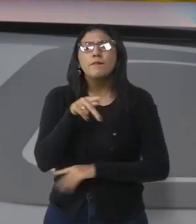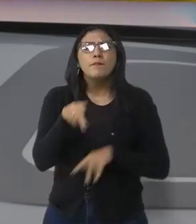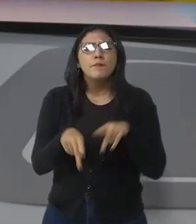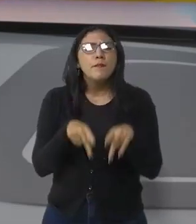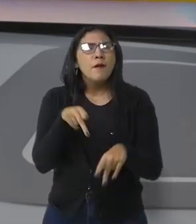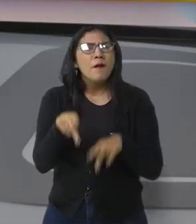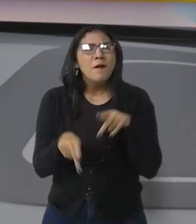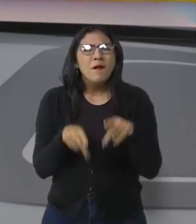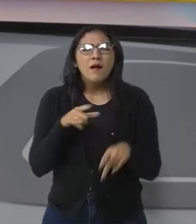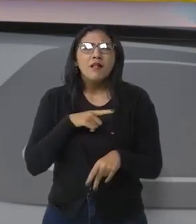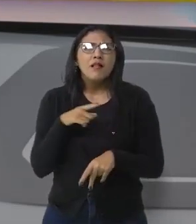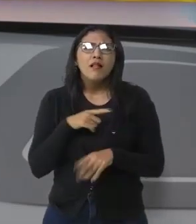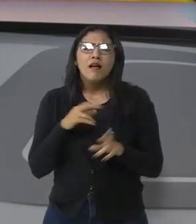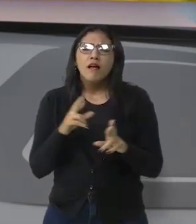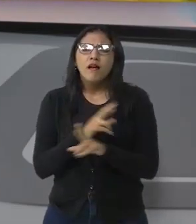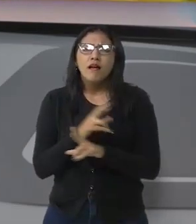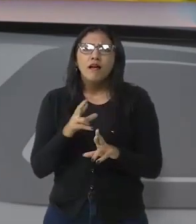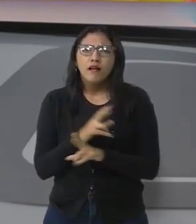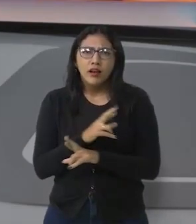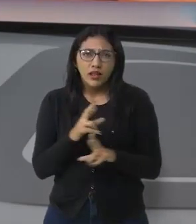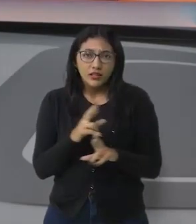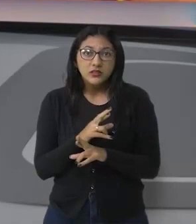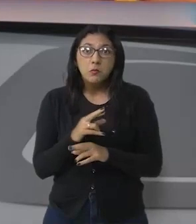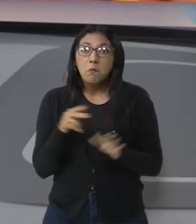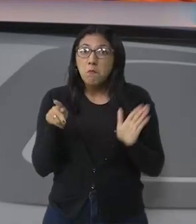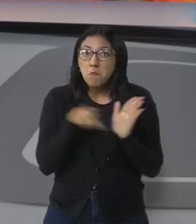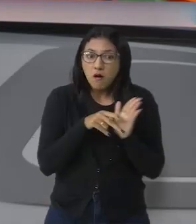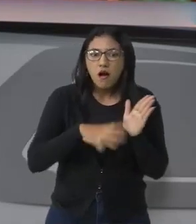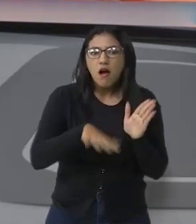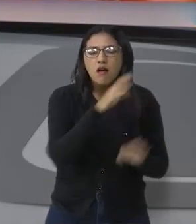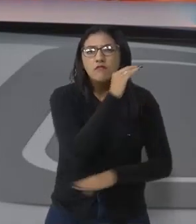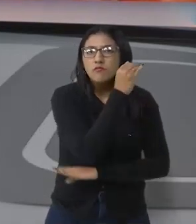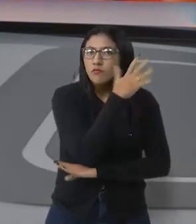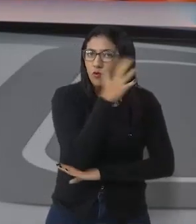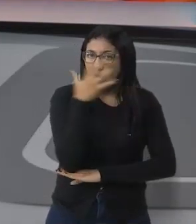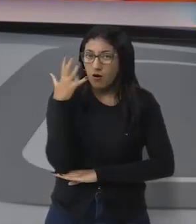vivem diretamente ou na floresta ou